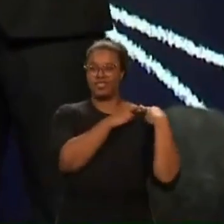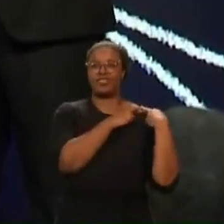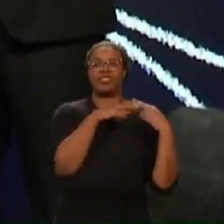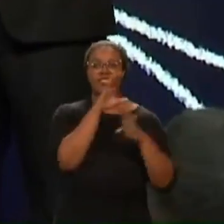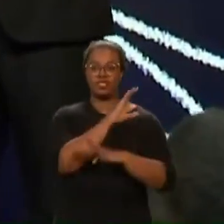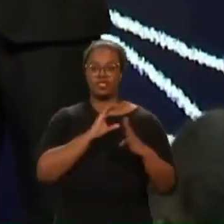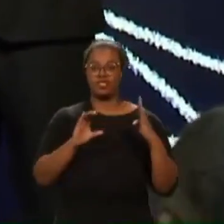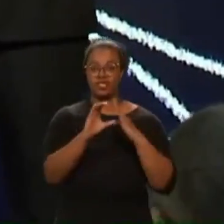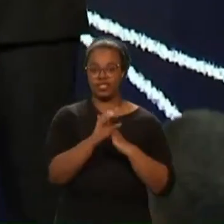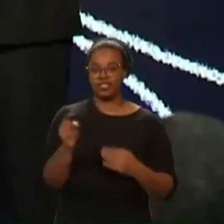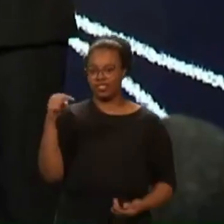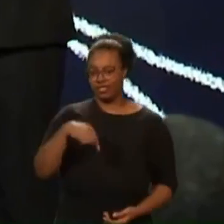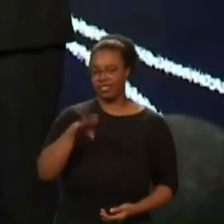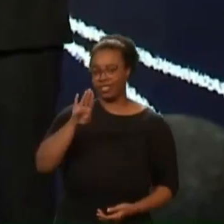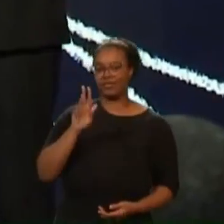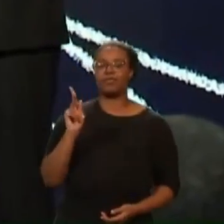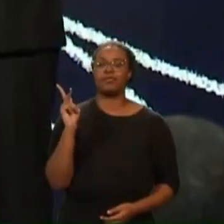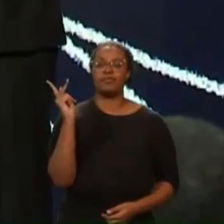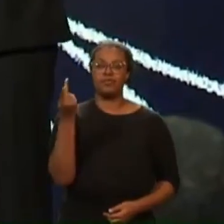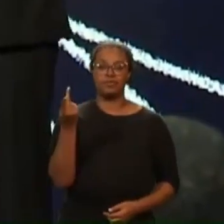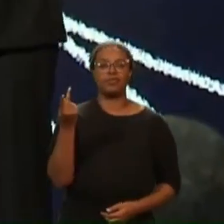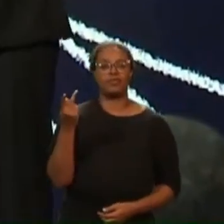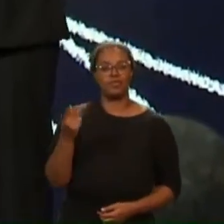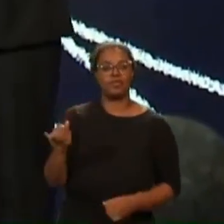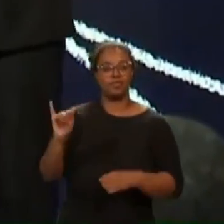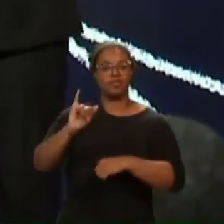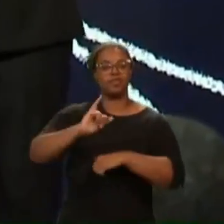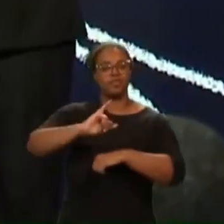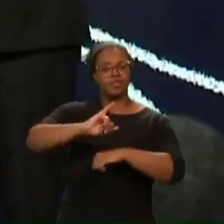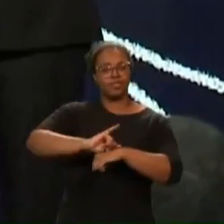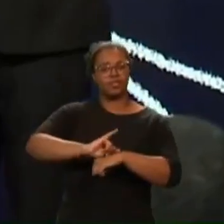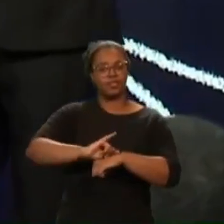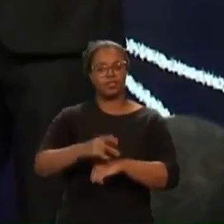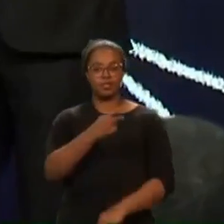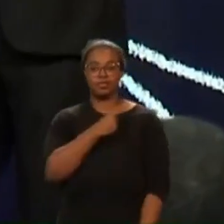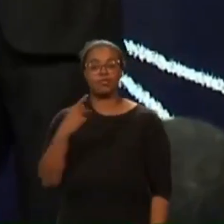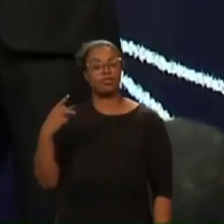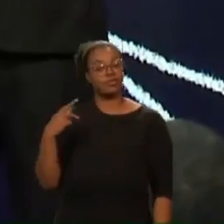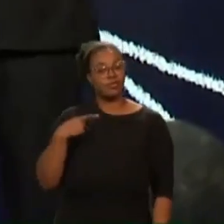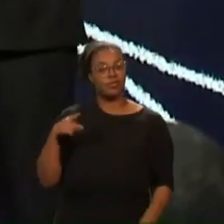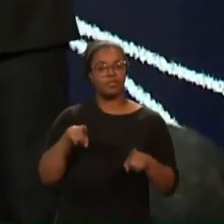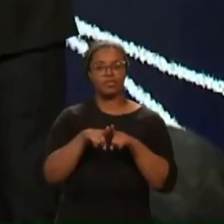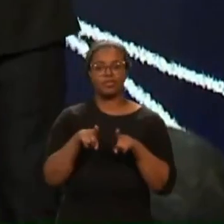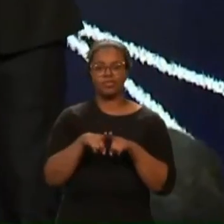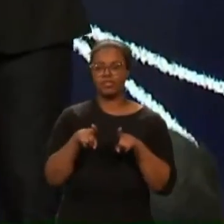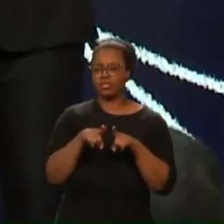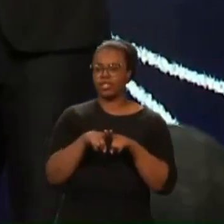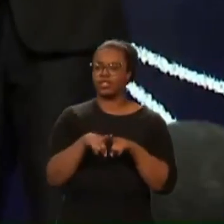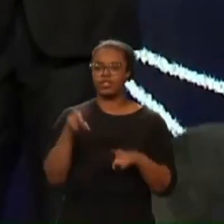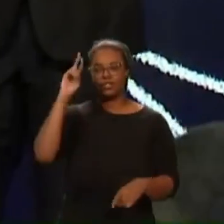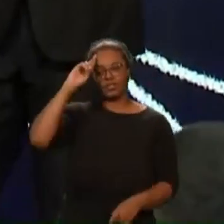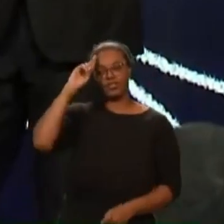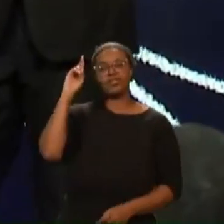matriz aqui em Belo Horizonte como pastores como diretores desse seminário e